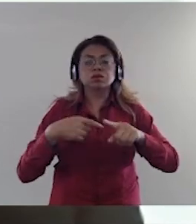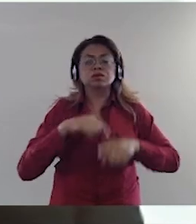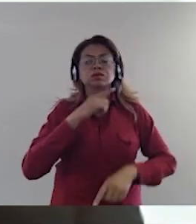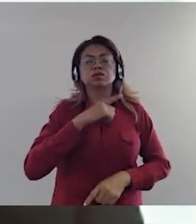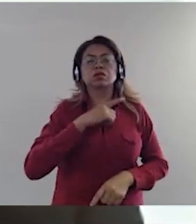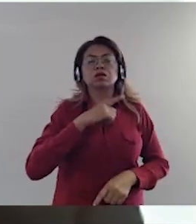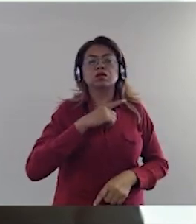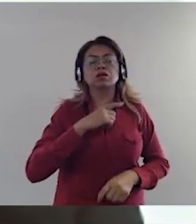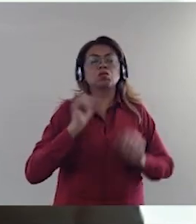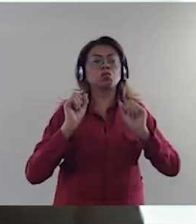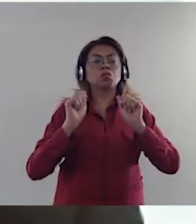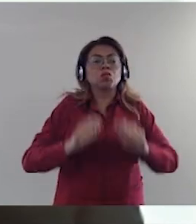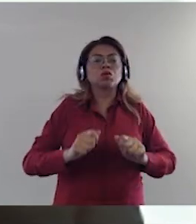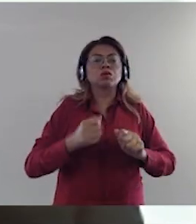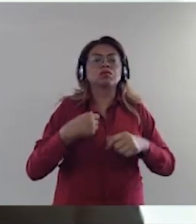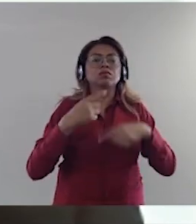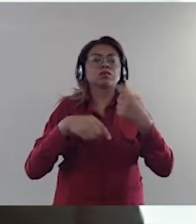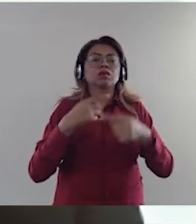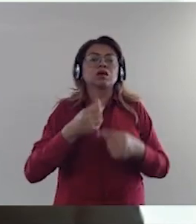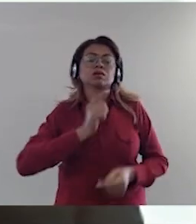uma